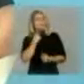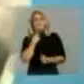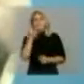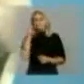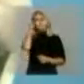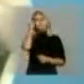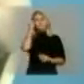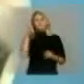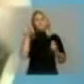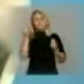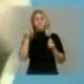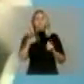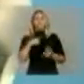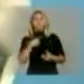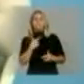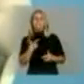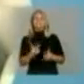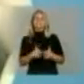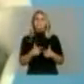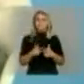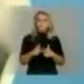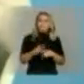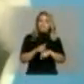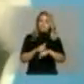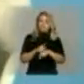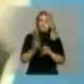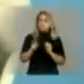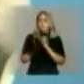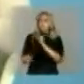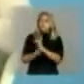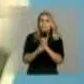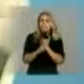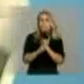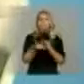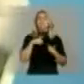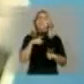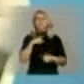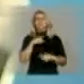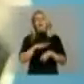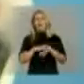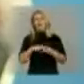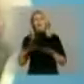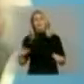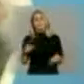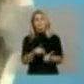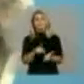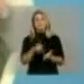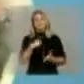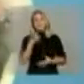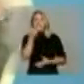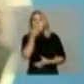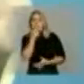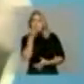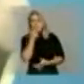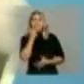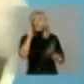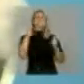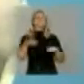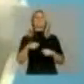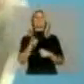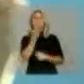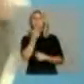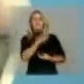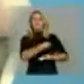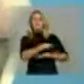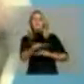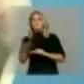gente tem, se é uma doença de fácil diagnóstico, se existe a cura, se existe medicamento